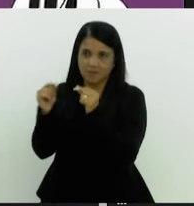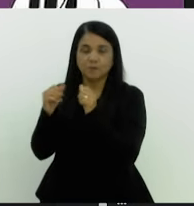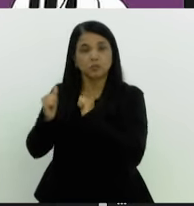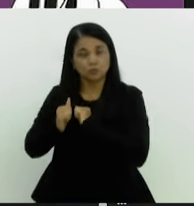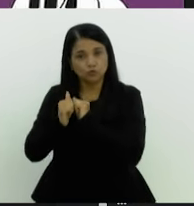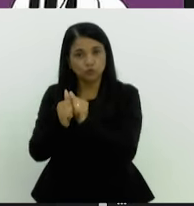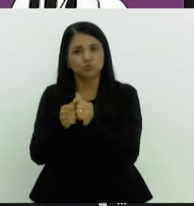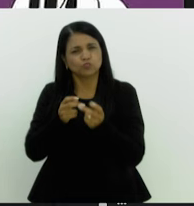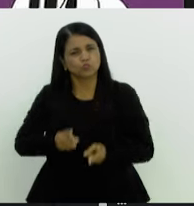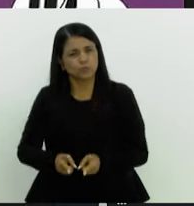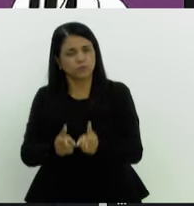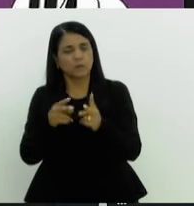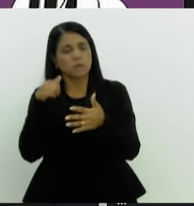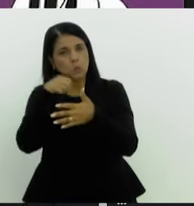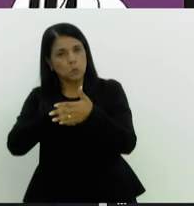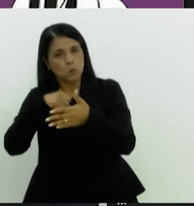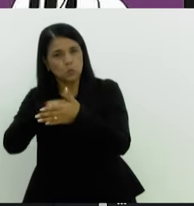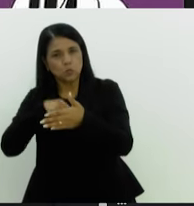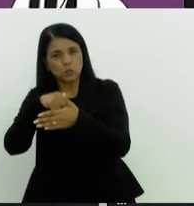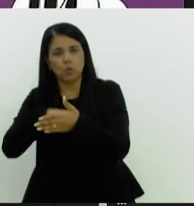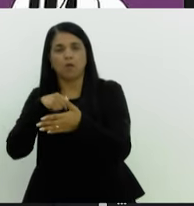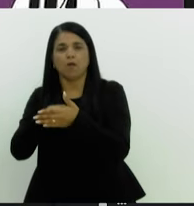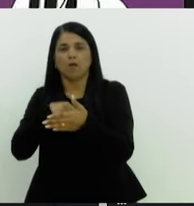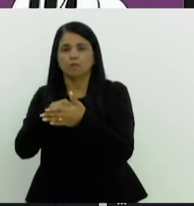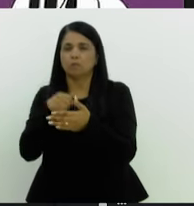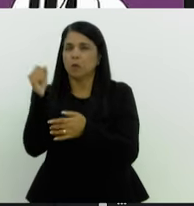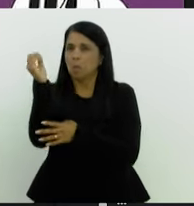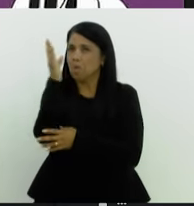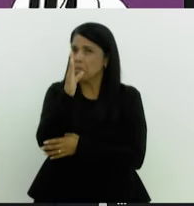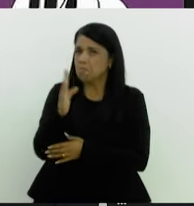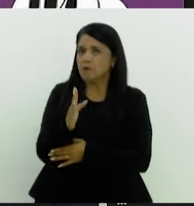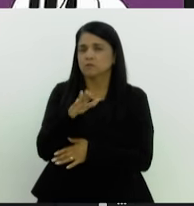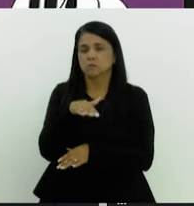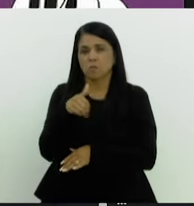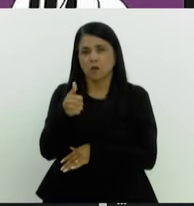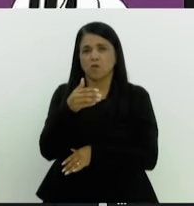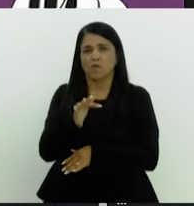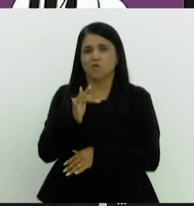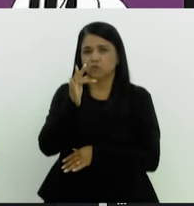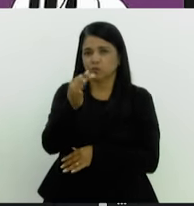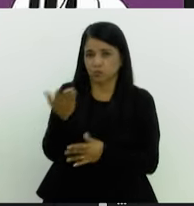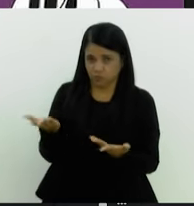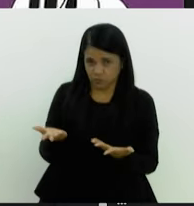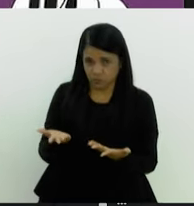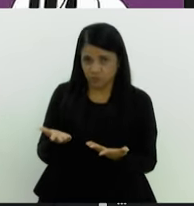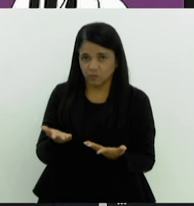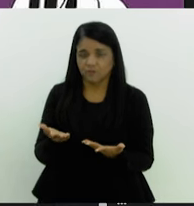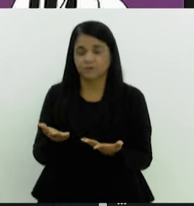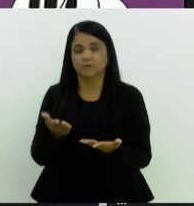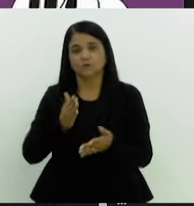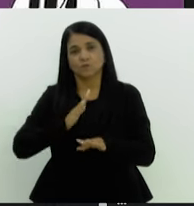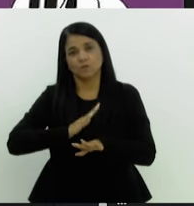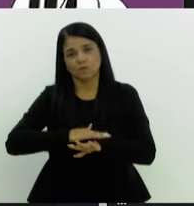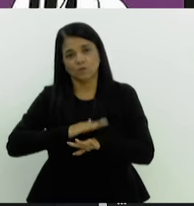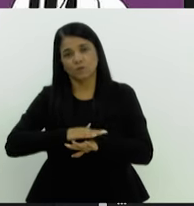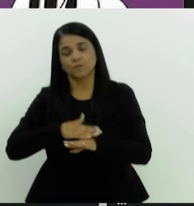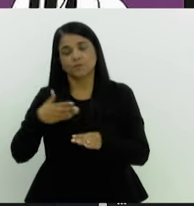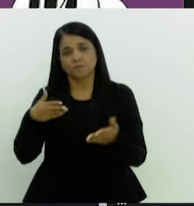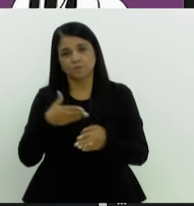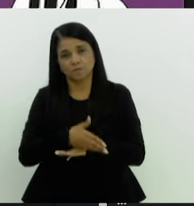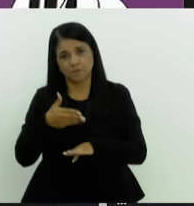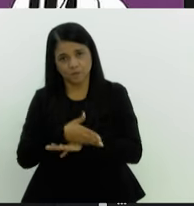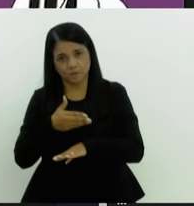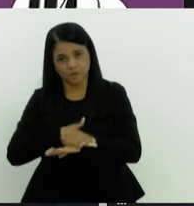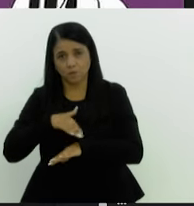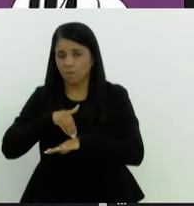juntos sempre nessa luta de construção né de um Brasil melhor para todos a partir de uma maior participação da mulher na